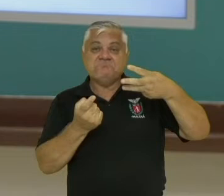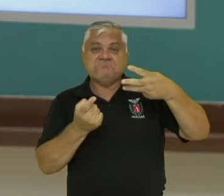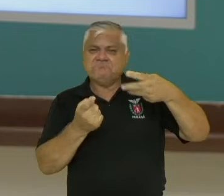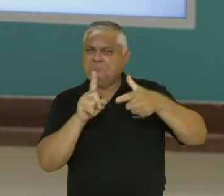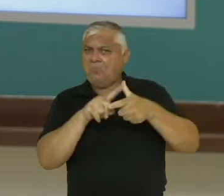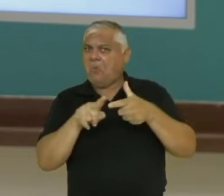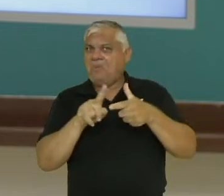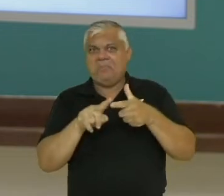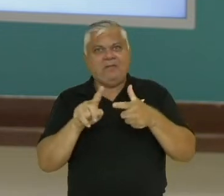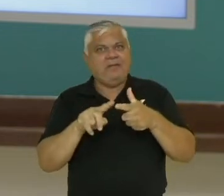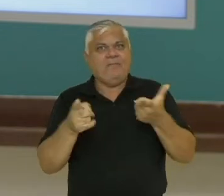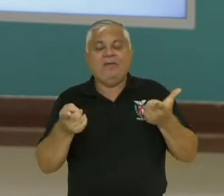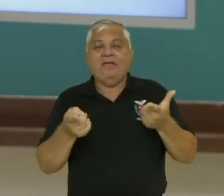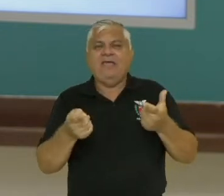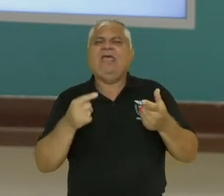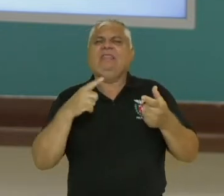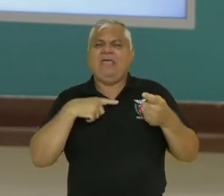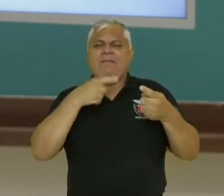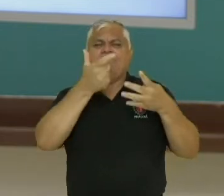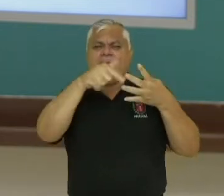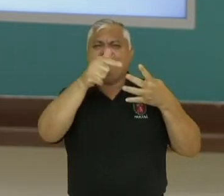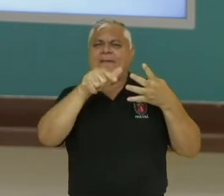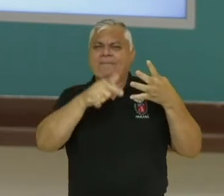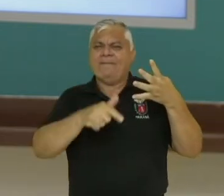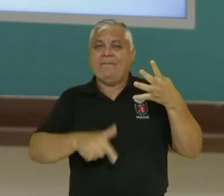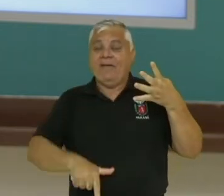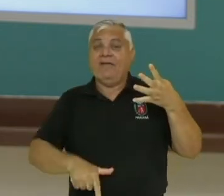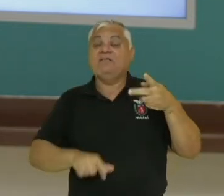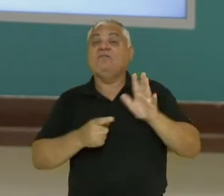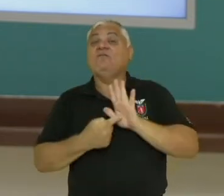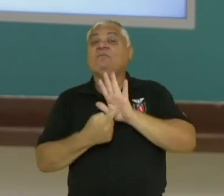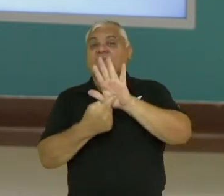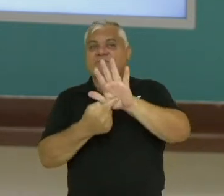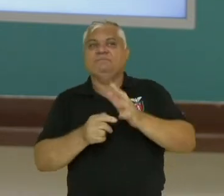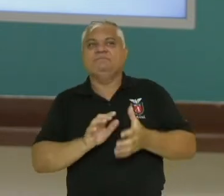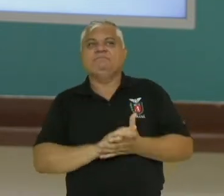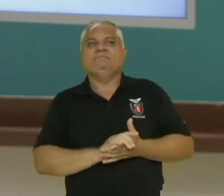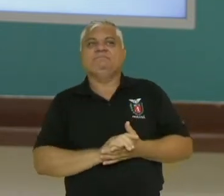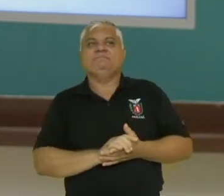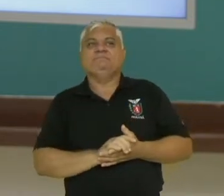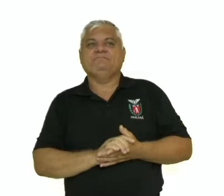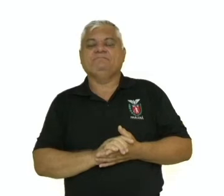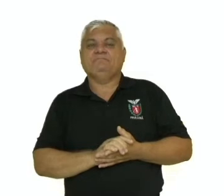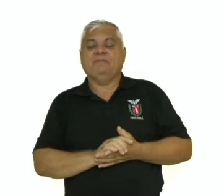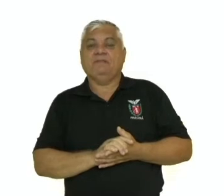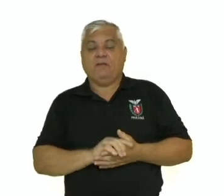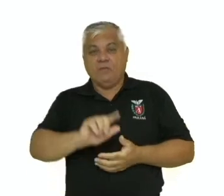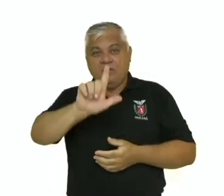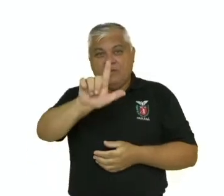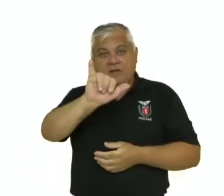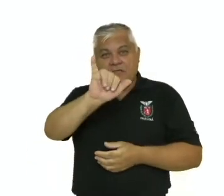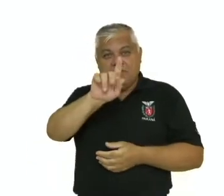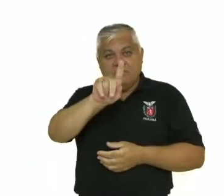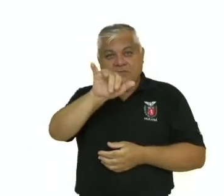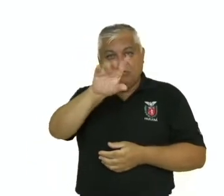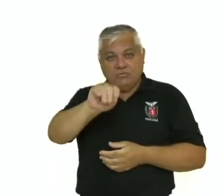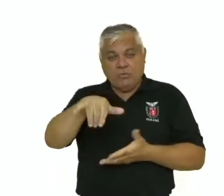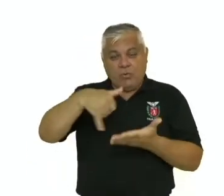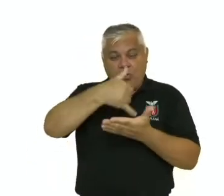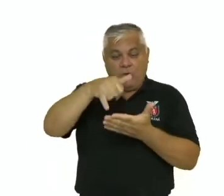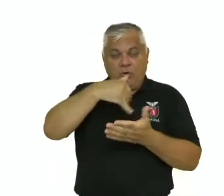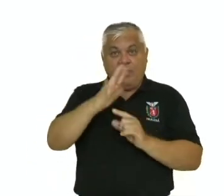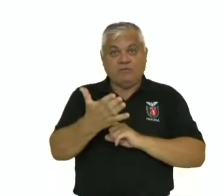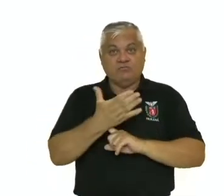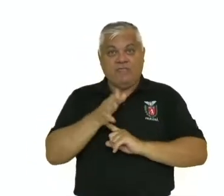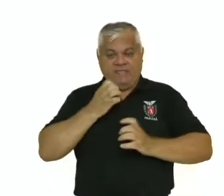problema. Existem algumas dessas funções, então a gente vai apresentá-las. Então, os lipídios funcionam então como reserva